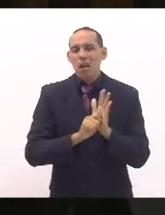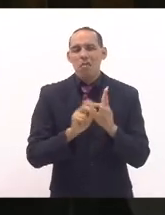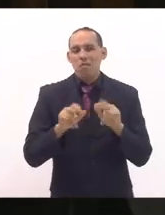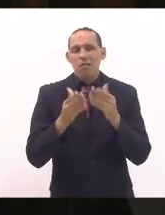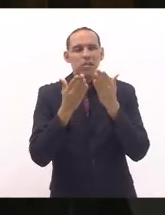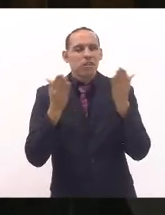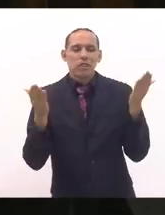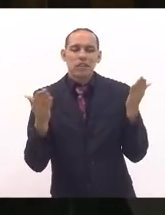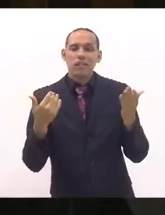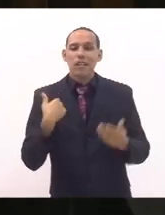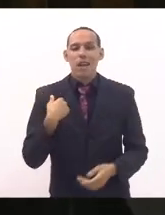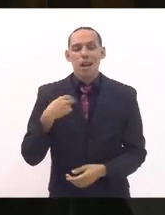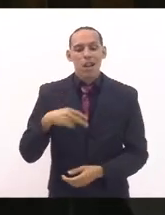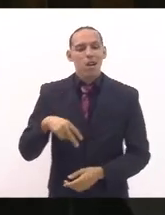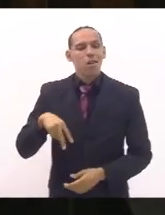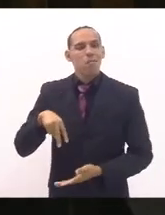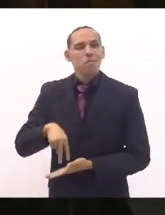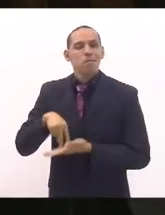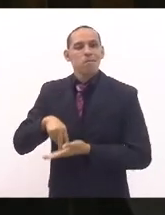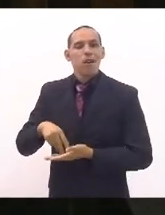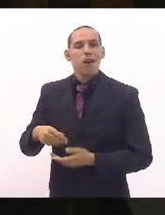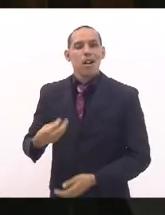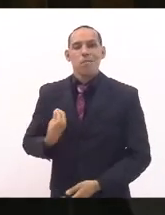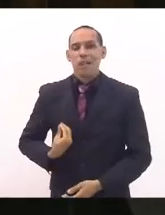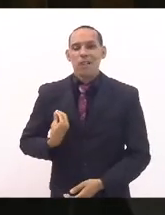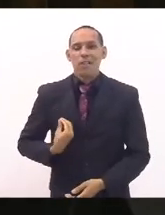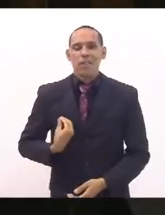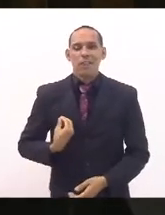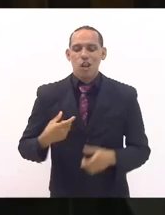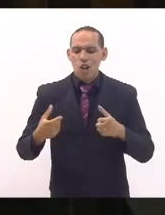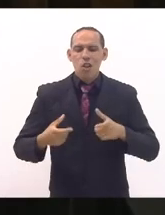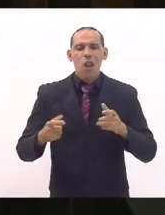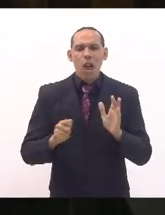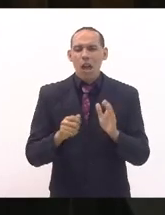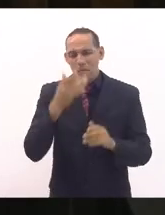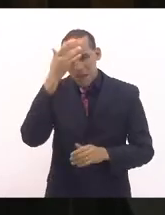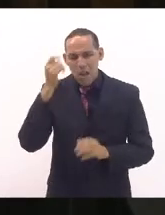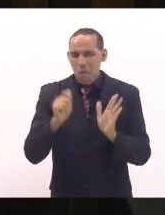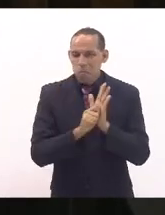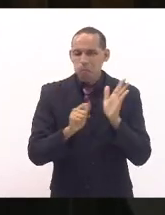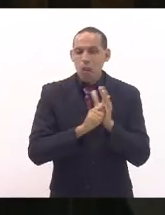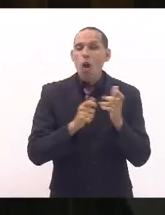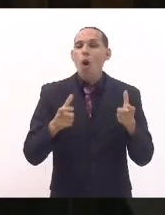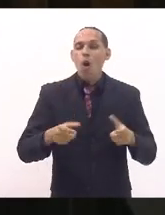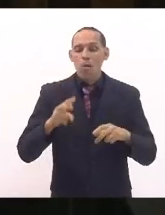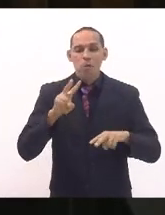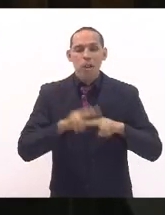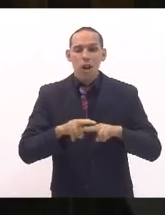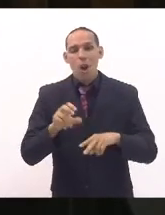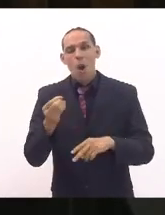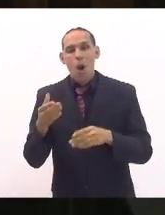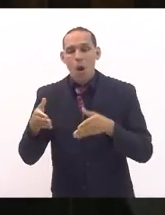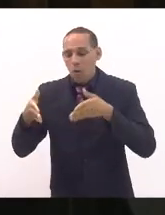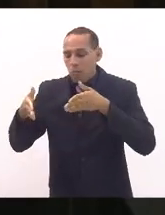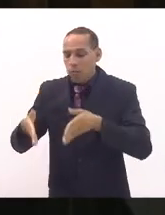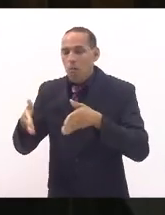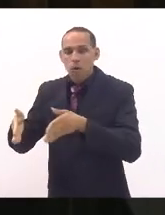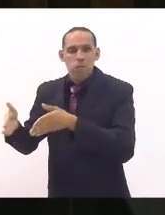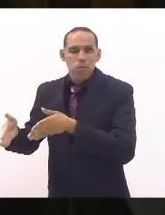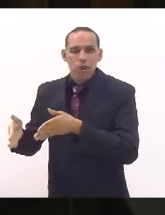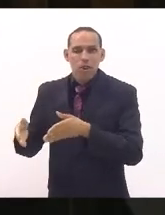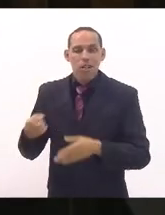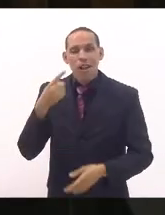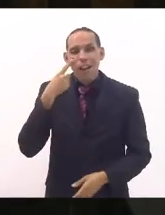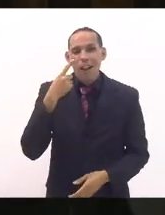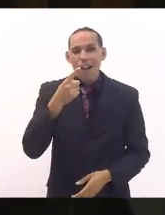vocês, estava ali presente. O lugar de maconheiro deve ser na cadeia ou no cemitério. Está fazendo sinal